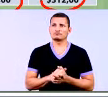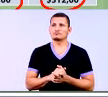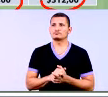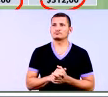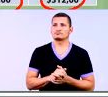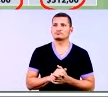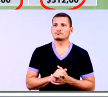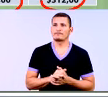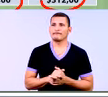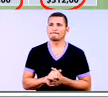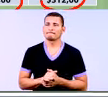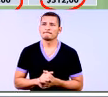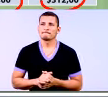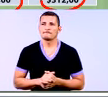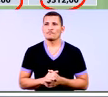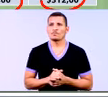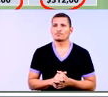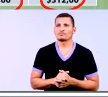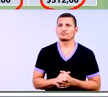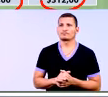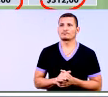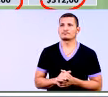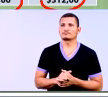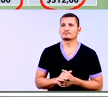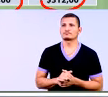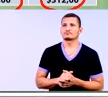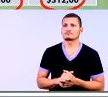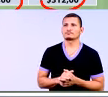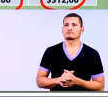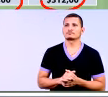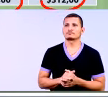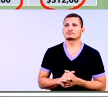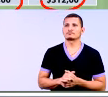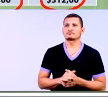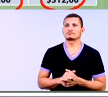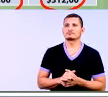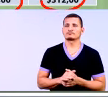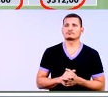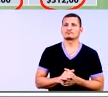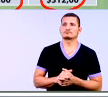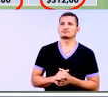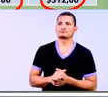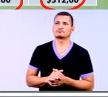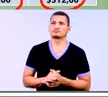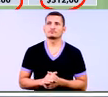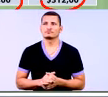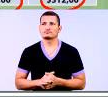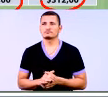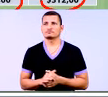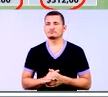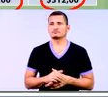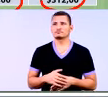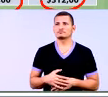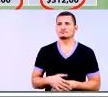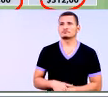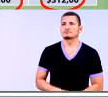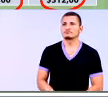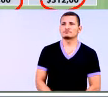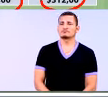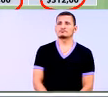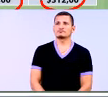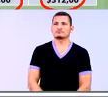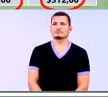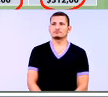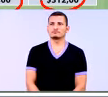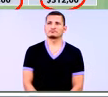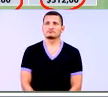pegaria o Atom, pelo mesmo desempenho. Porque na prática, eles vão trabalhar como se os dois tivessem 2